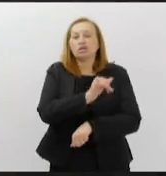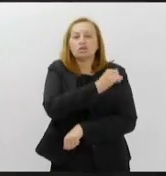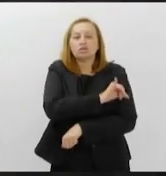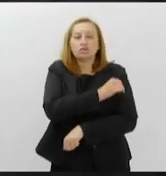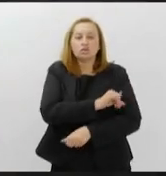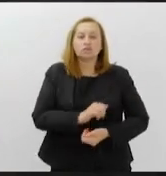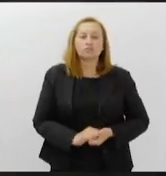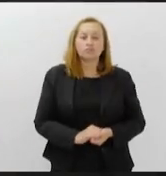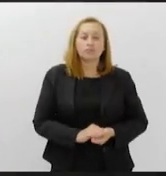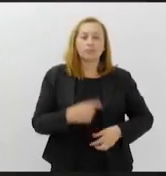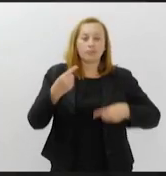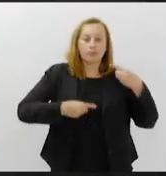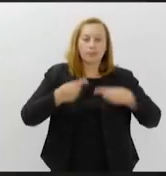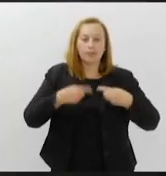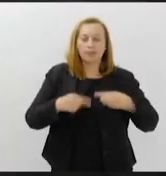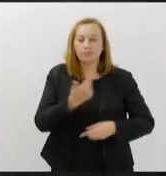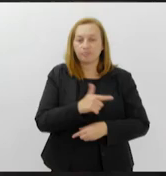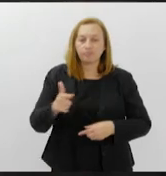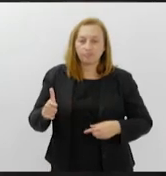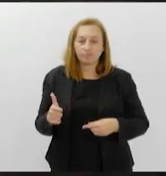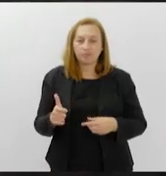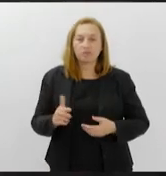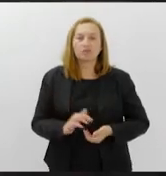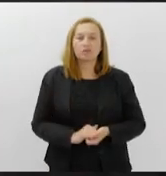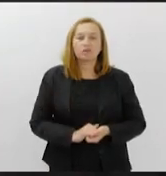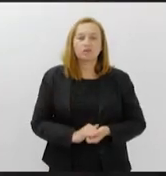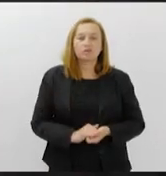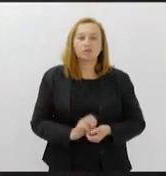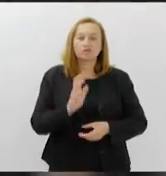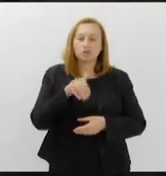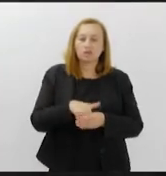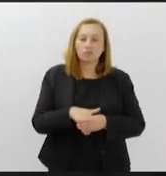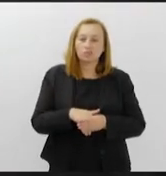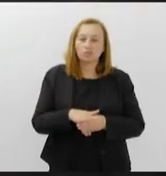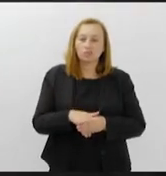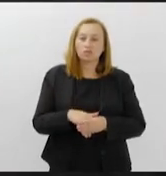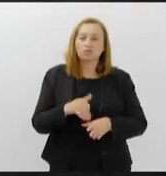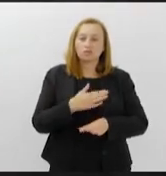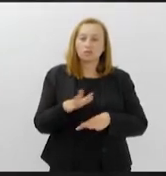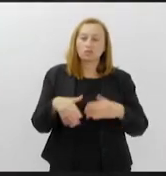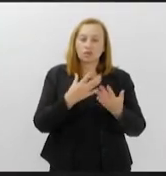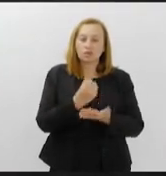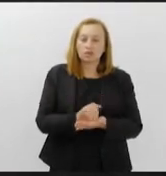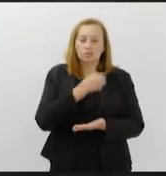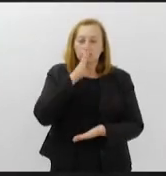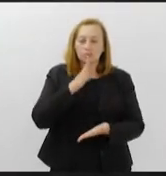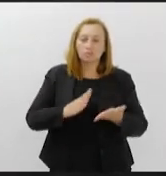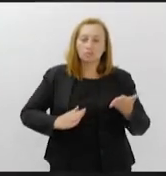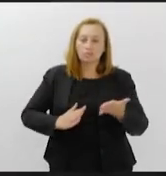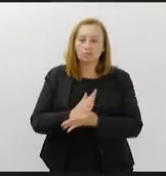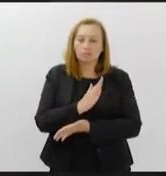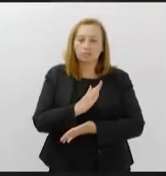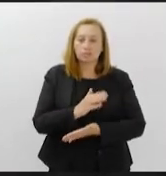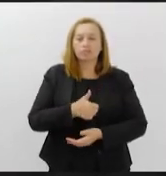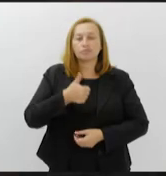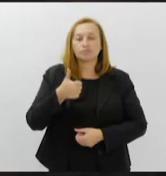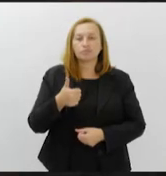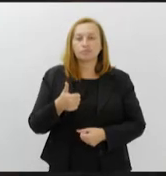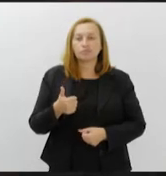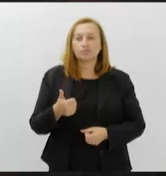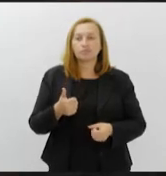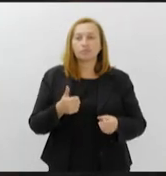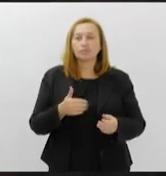discussão, não havendo quem queira discutir, encerrada a discussão. Em votação, senhores que aprovam, permaneçam como estão. Aprovado,